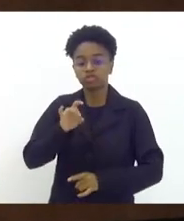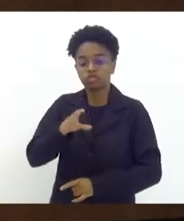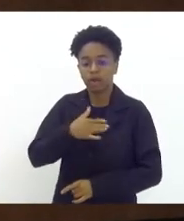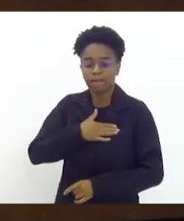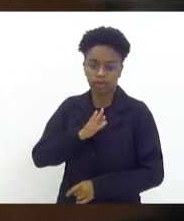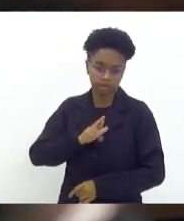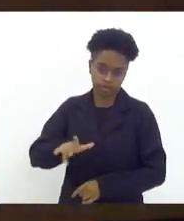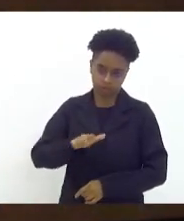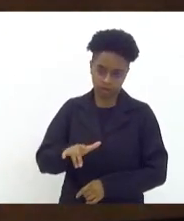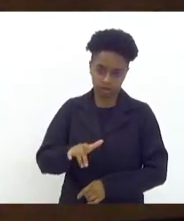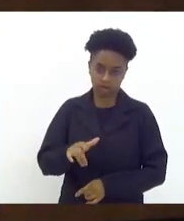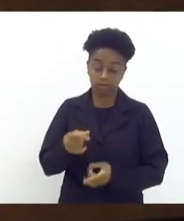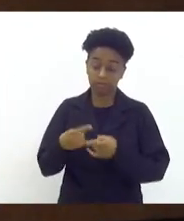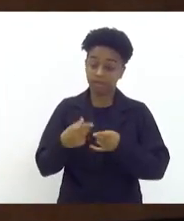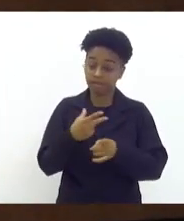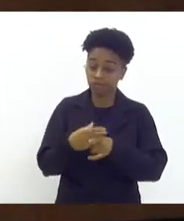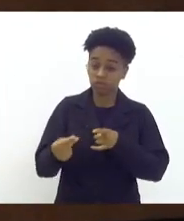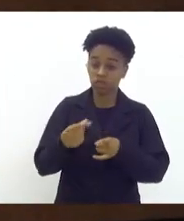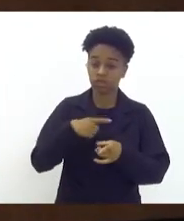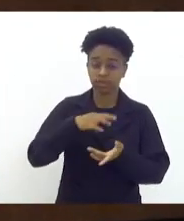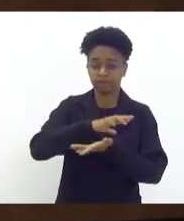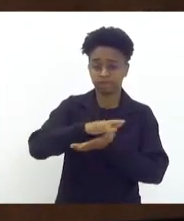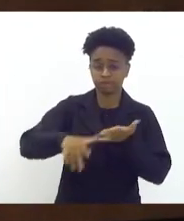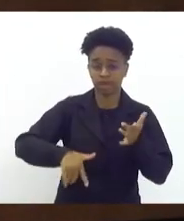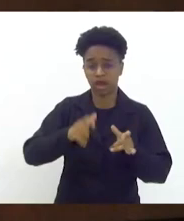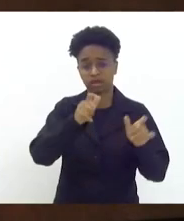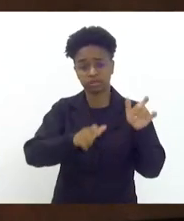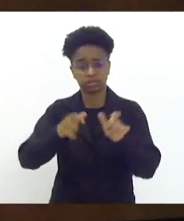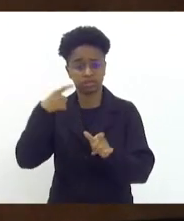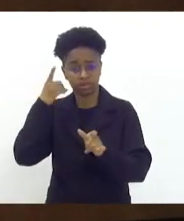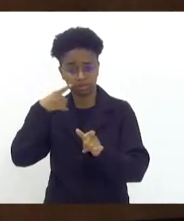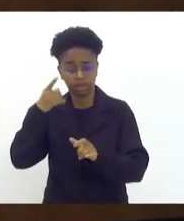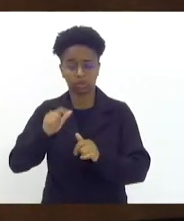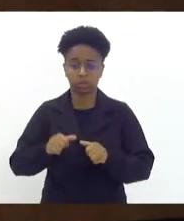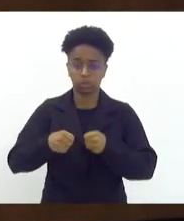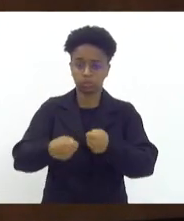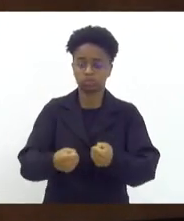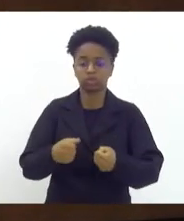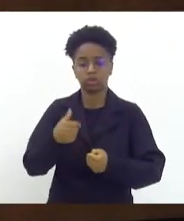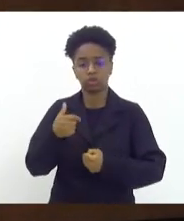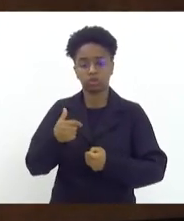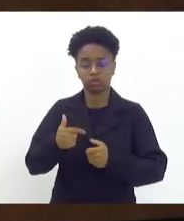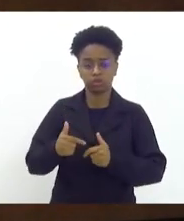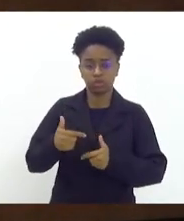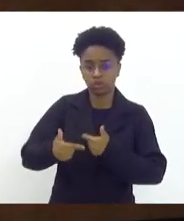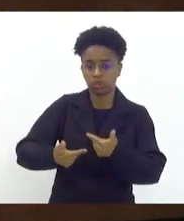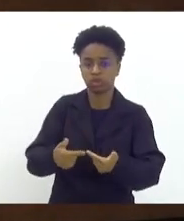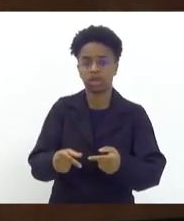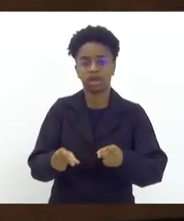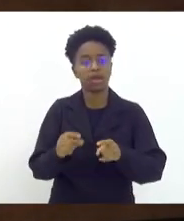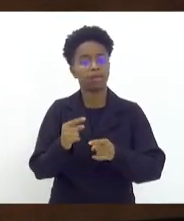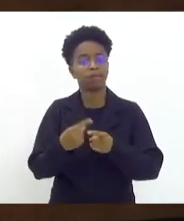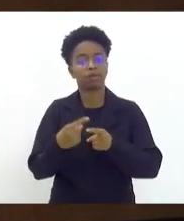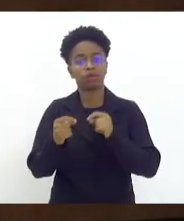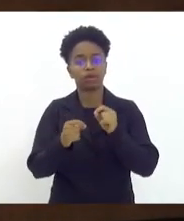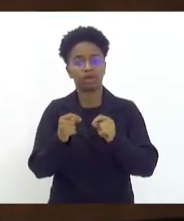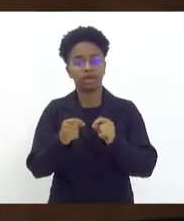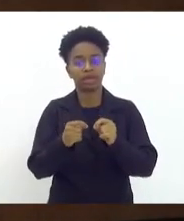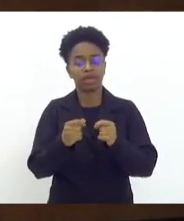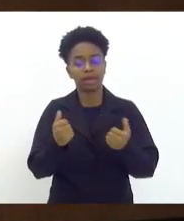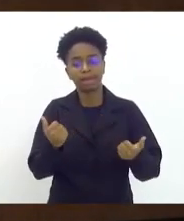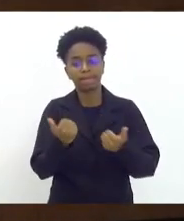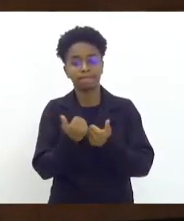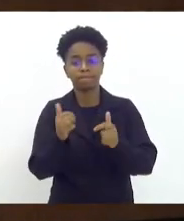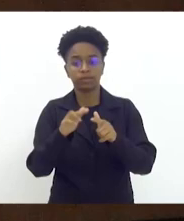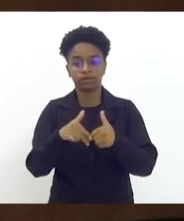essa vitória essa vitória são de vários parlamentares que lutaram que é exatamente a Gran para as viúvas por